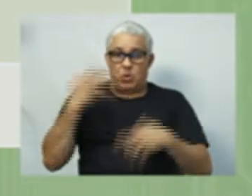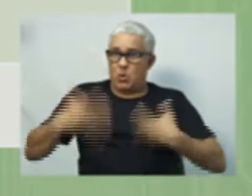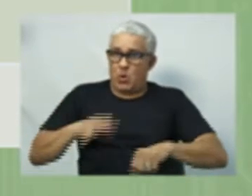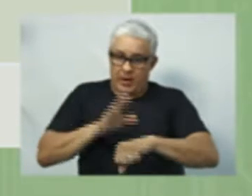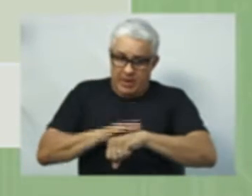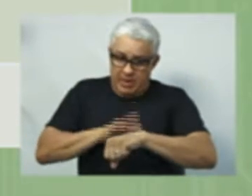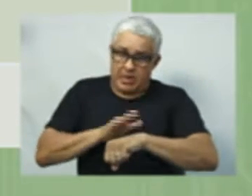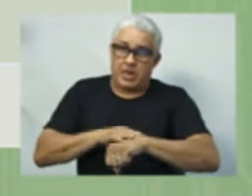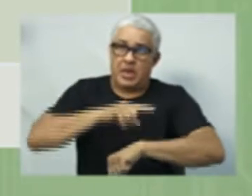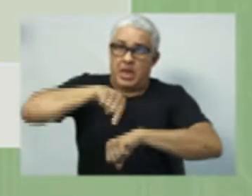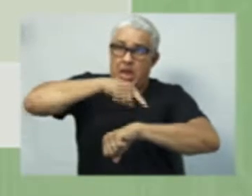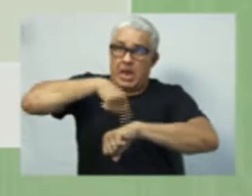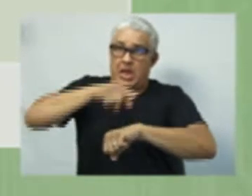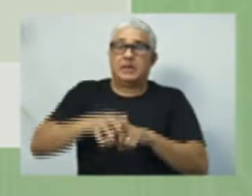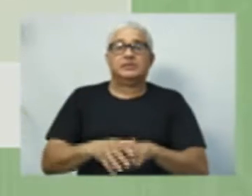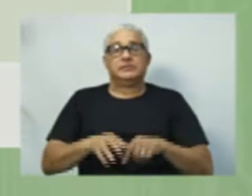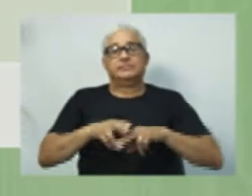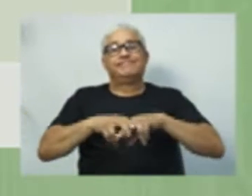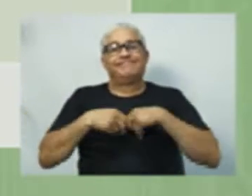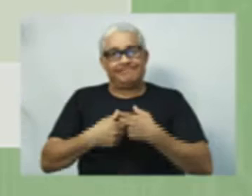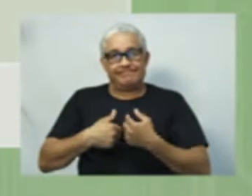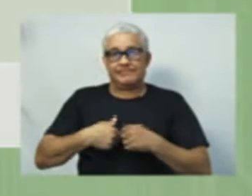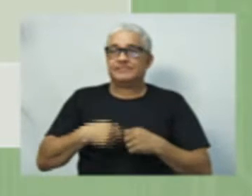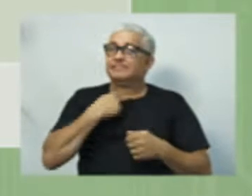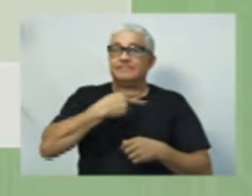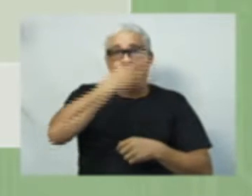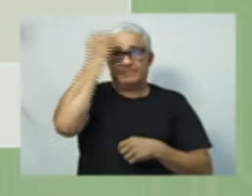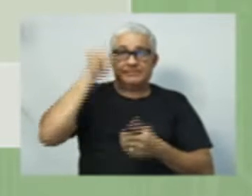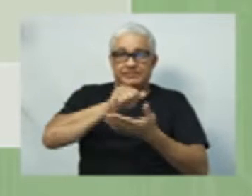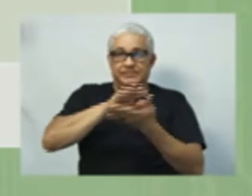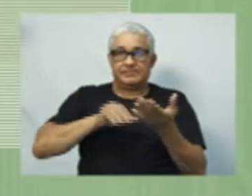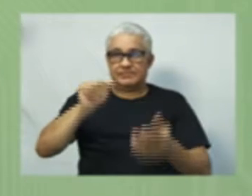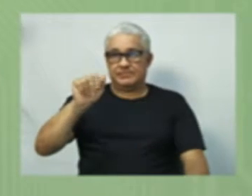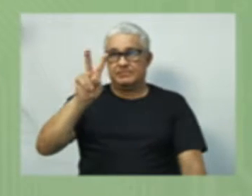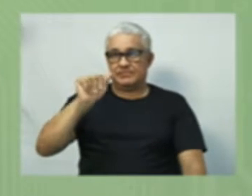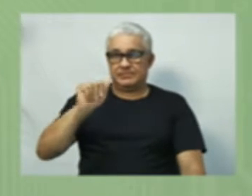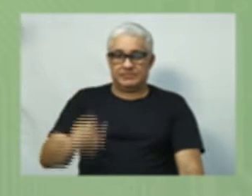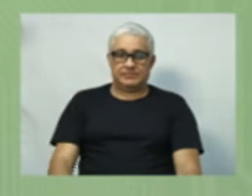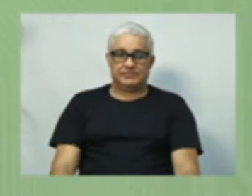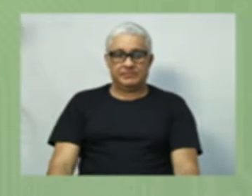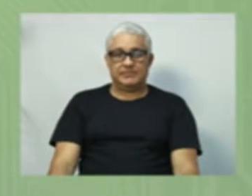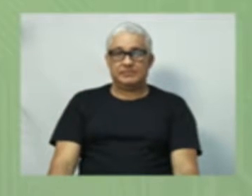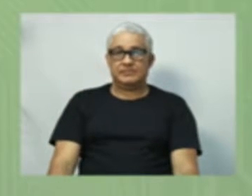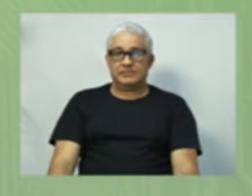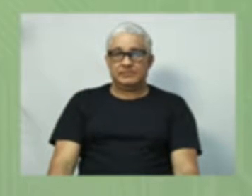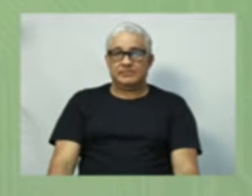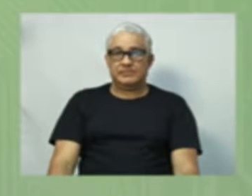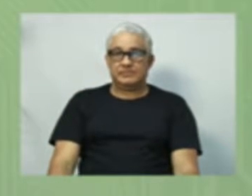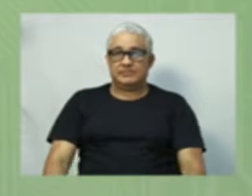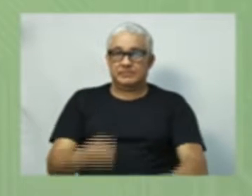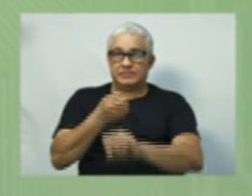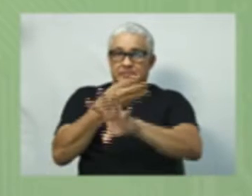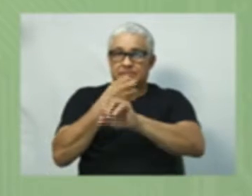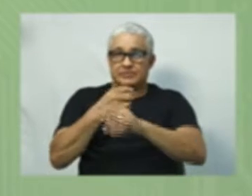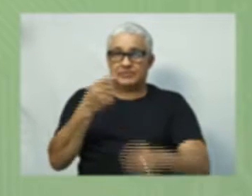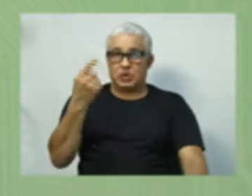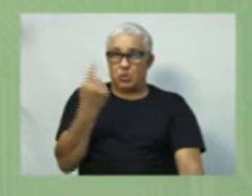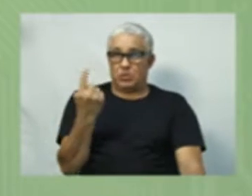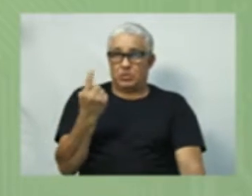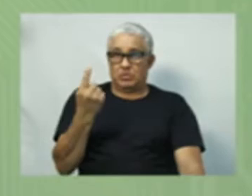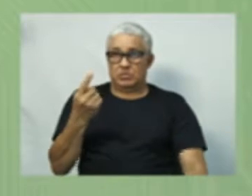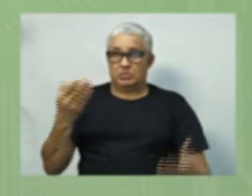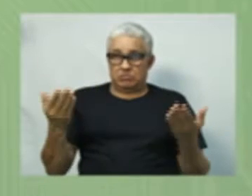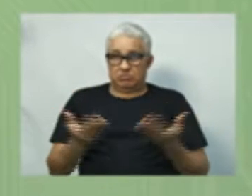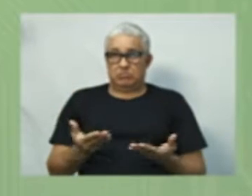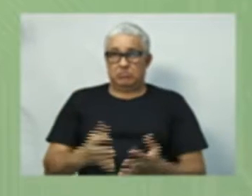tempo, horário. Portanto, não esqueçam de fazer as atividades no AVA. E para a nossa teleaula 1, que é a teleaula de